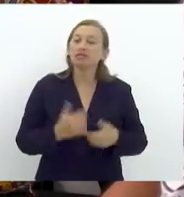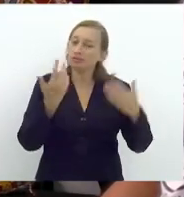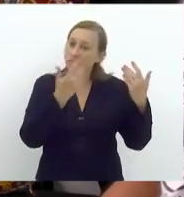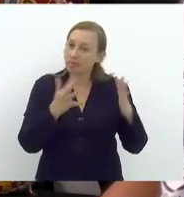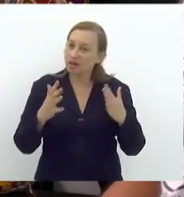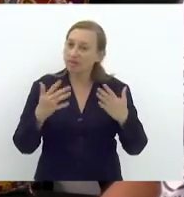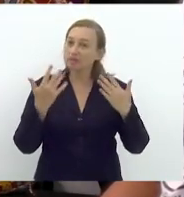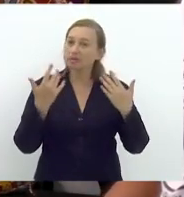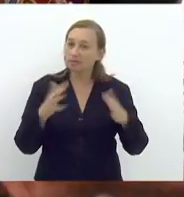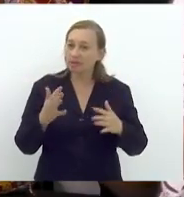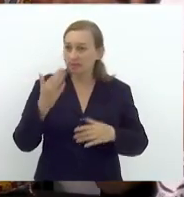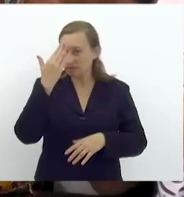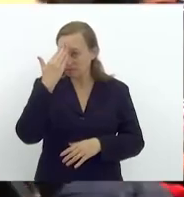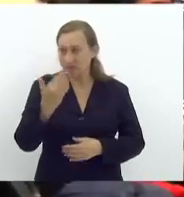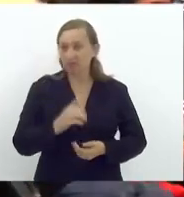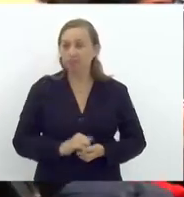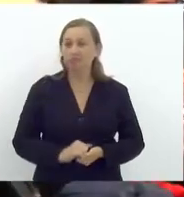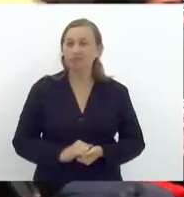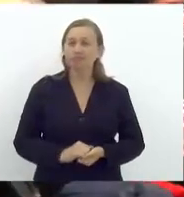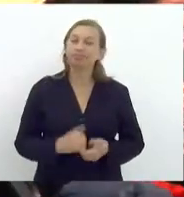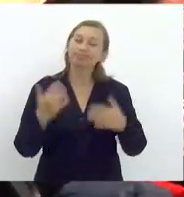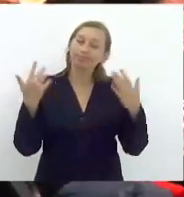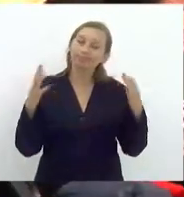parabéns Muito obrigado